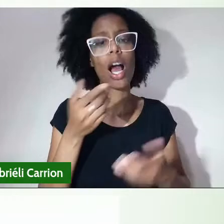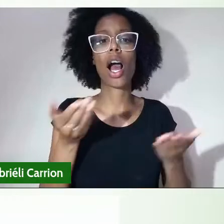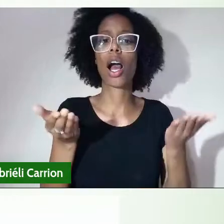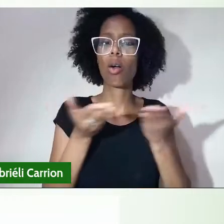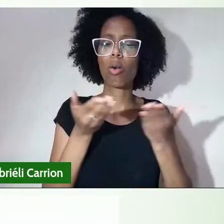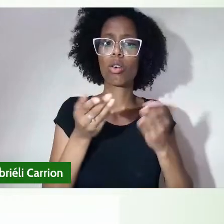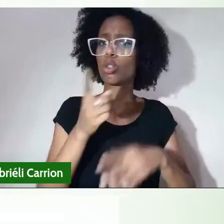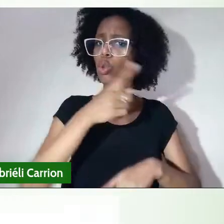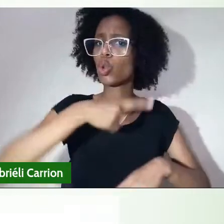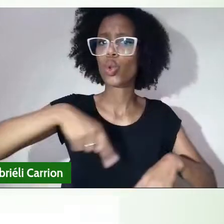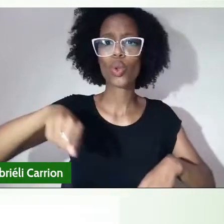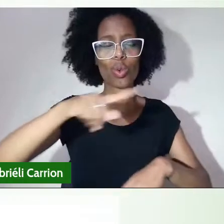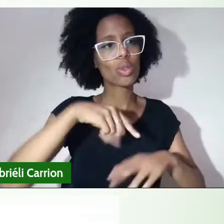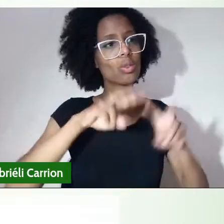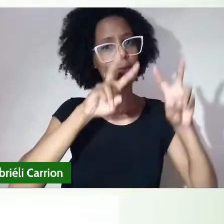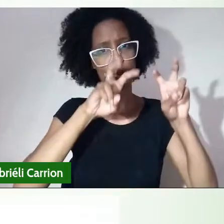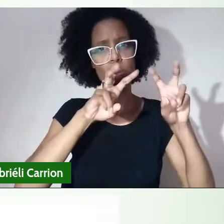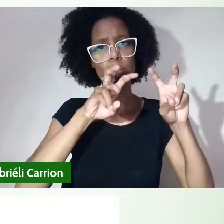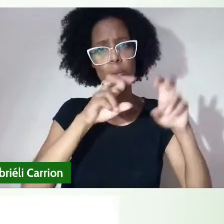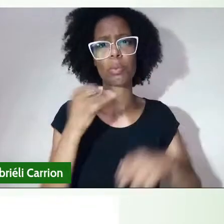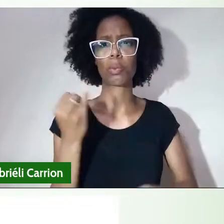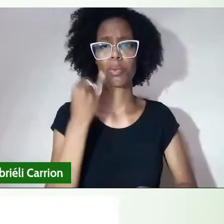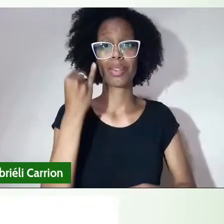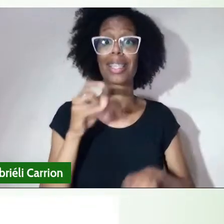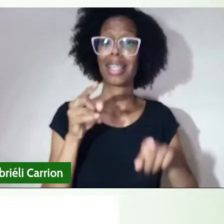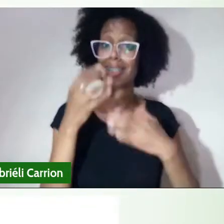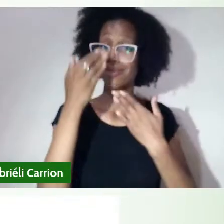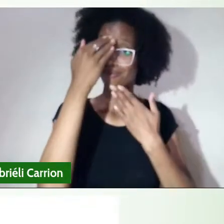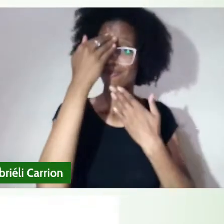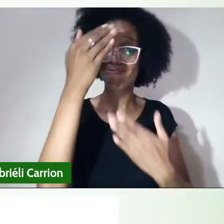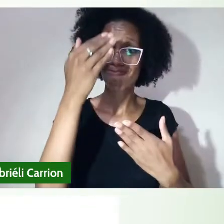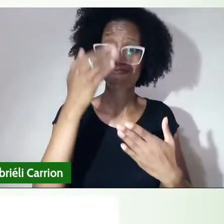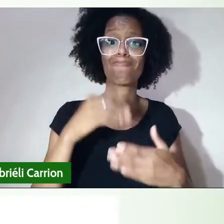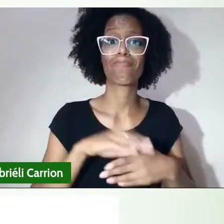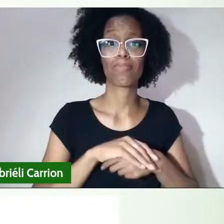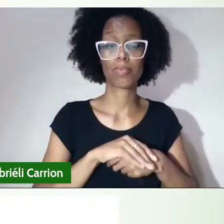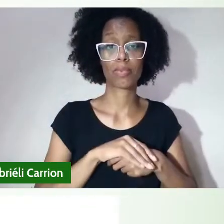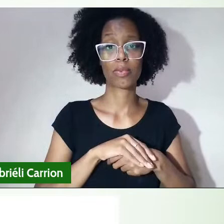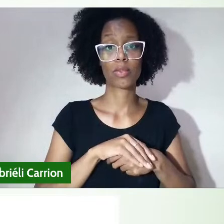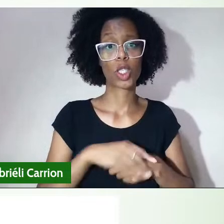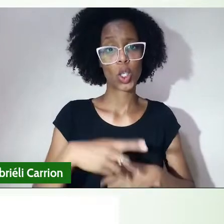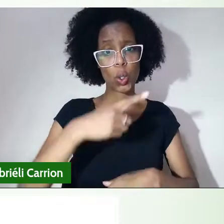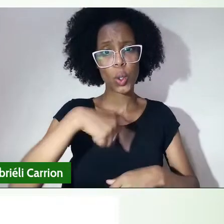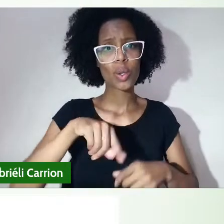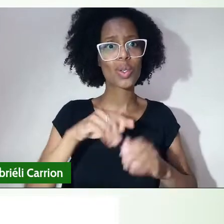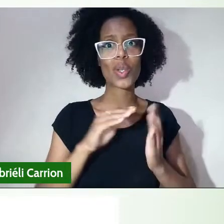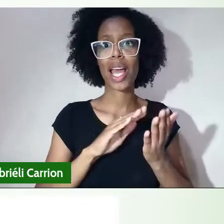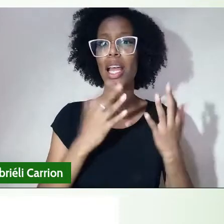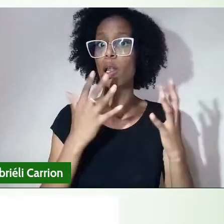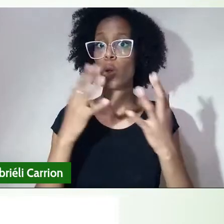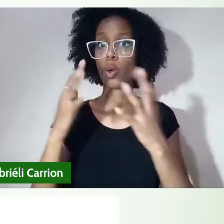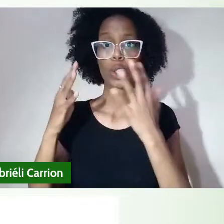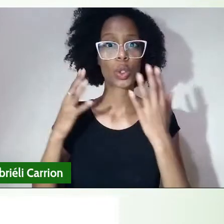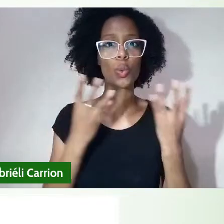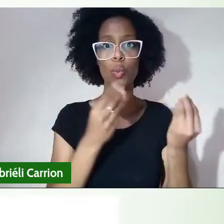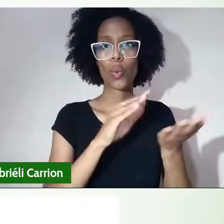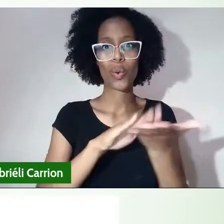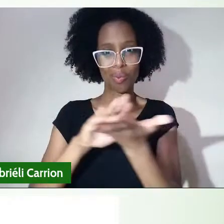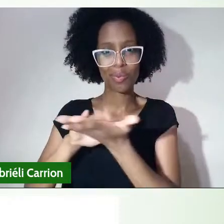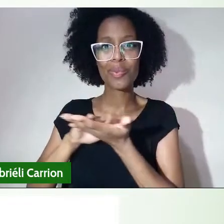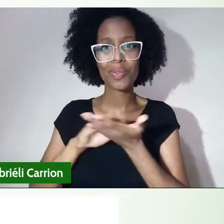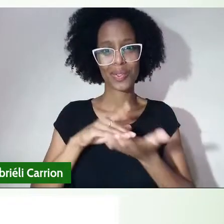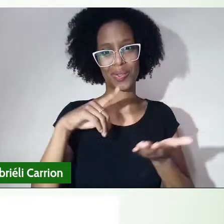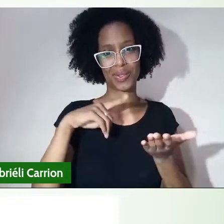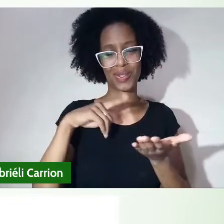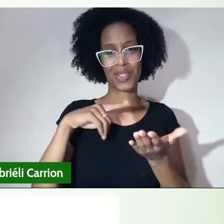né. Então, quero começar agradecendo, tá, quero dizer que, né, nós tivemos vários elogios recebidos ali pelo